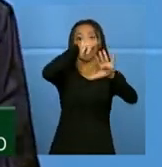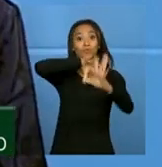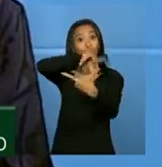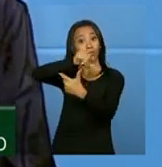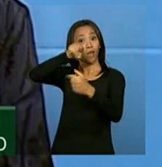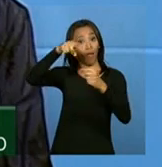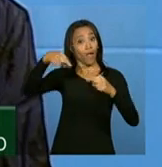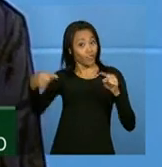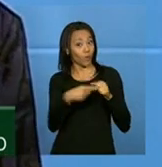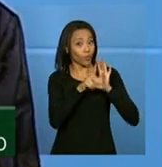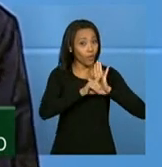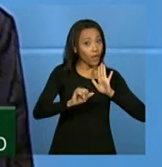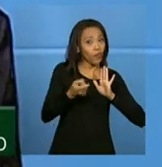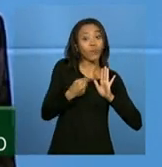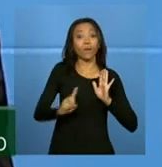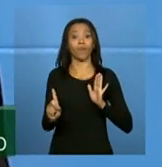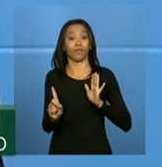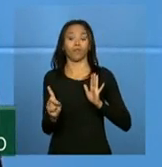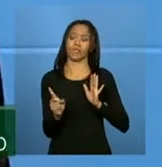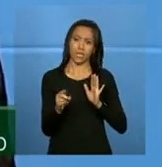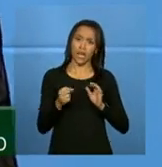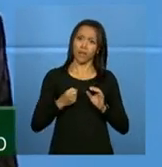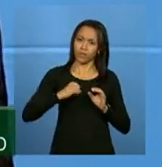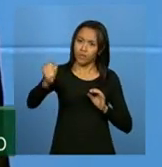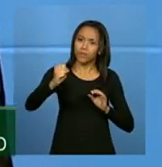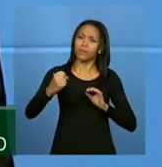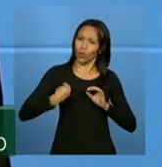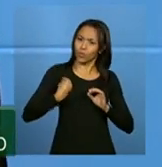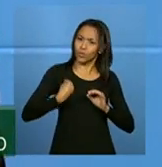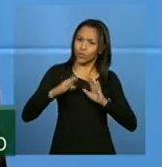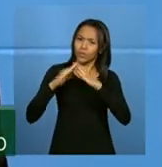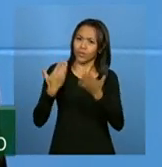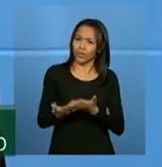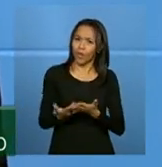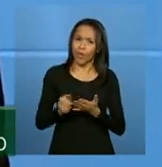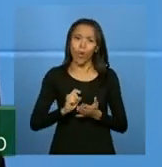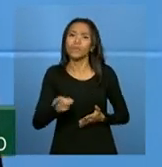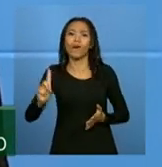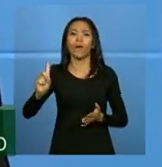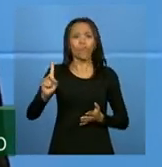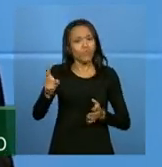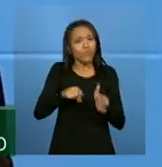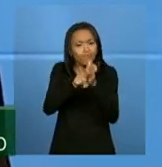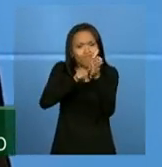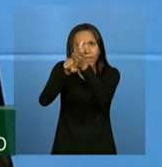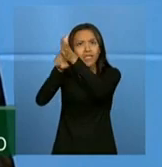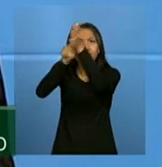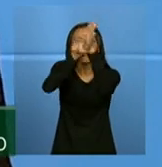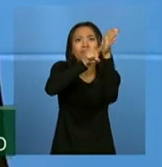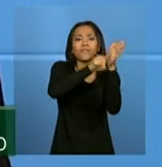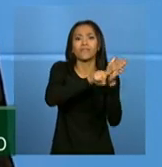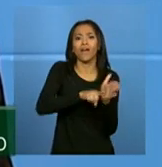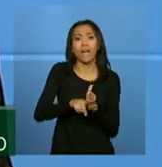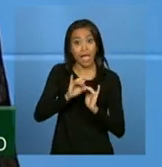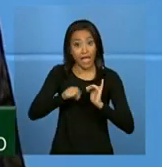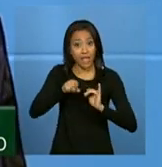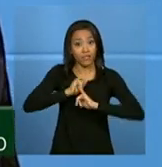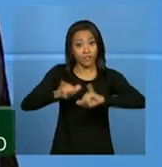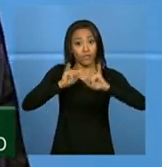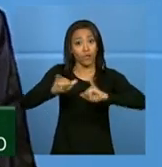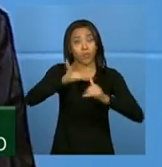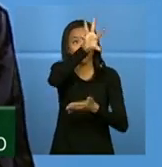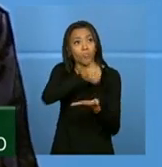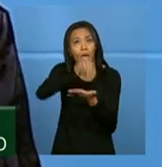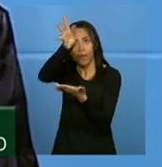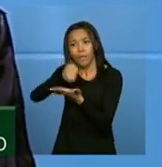legal ou ilegal, estejam essas crianças na escola ou não? Vamos levantar as estatísticas, inclusive essas do ponto de vista do conjunto